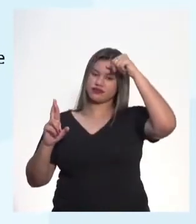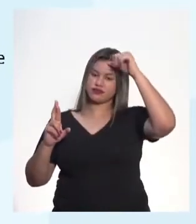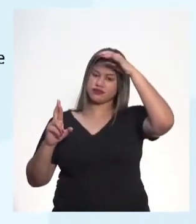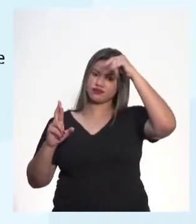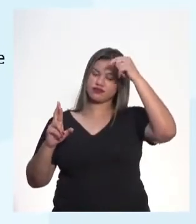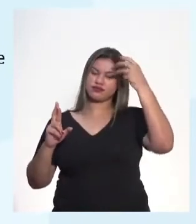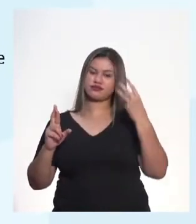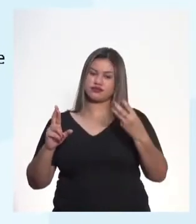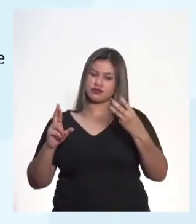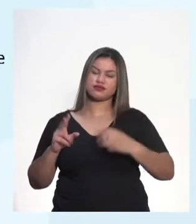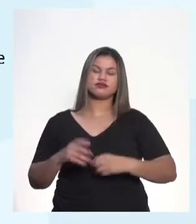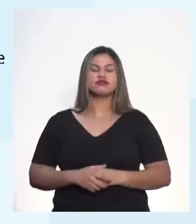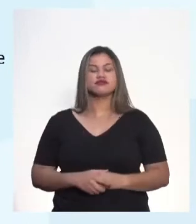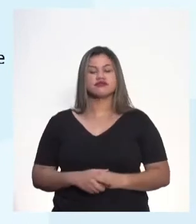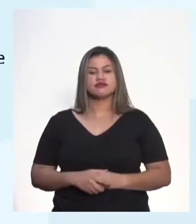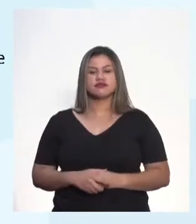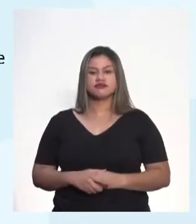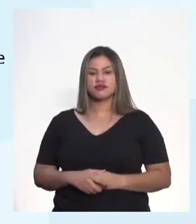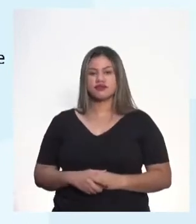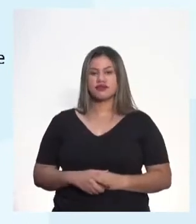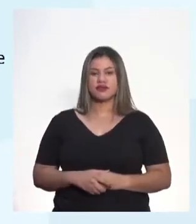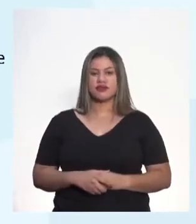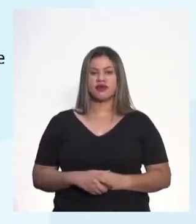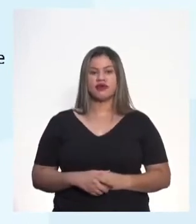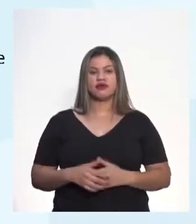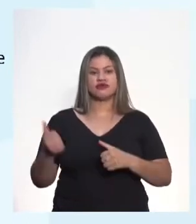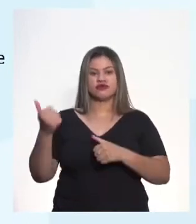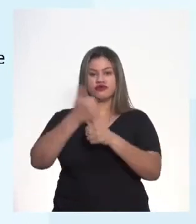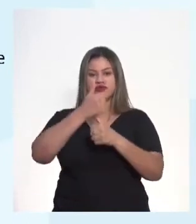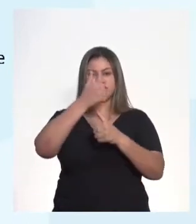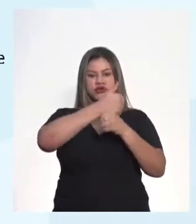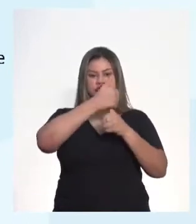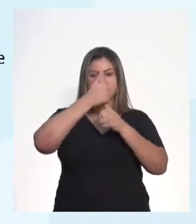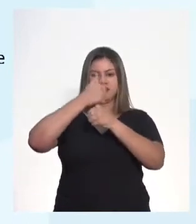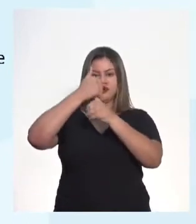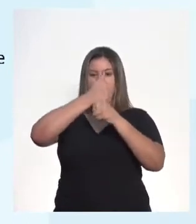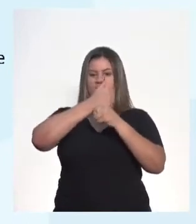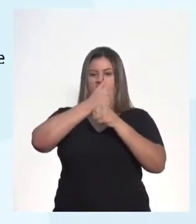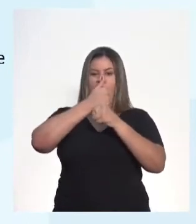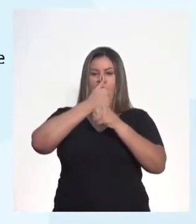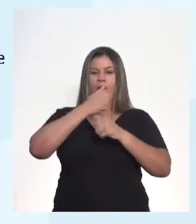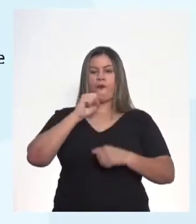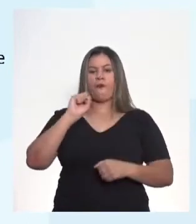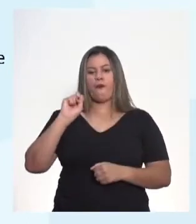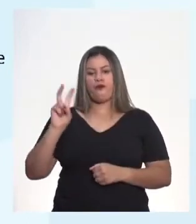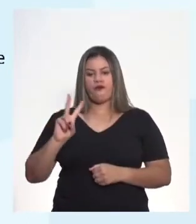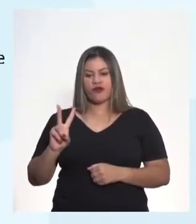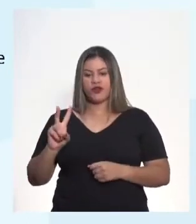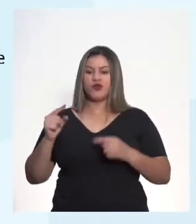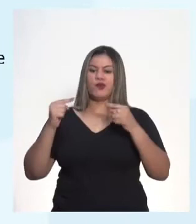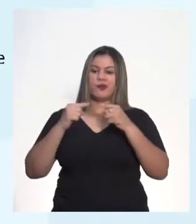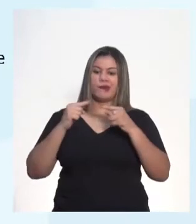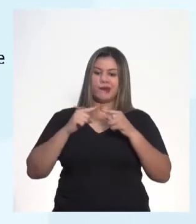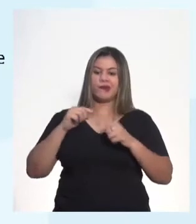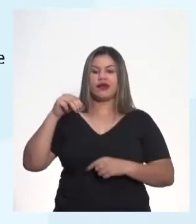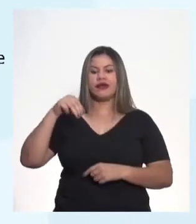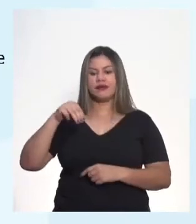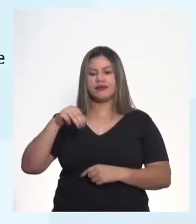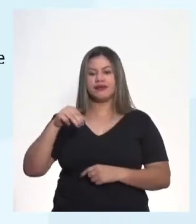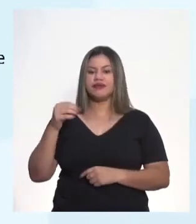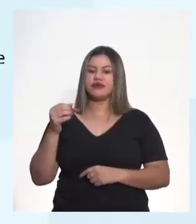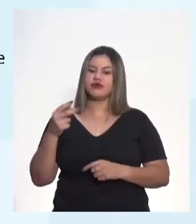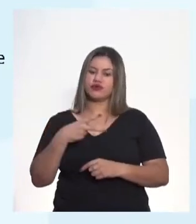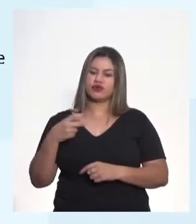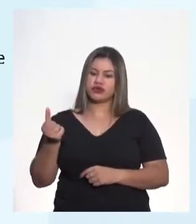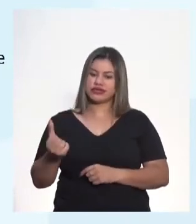em seguida né os Matos só substituir esses valores aí né o m por 6 porque eu misto-quente custa